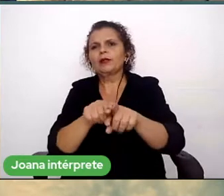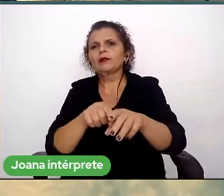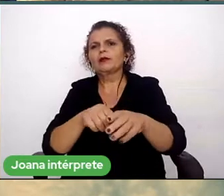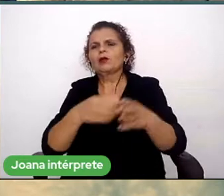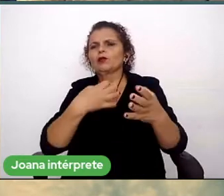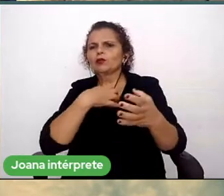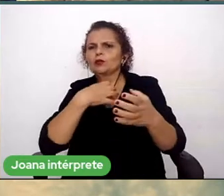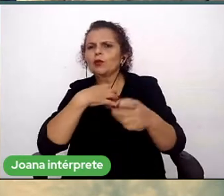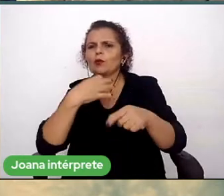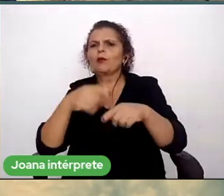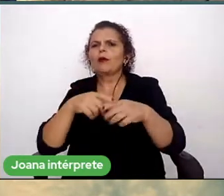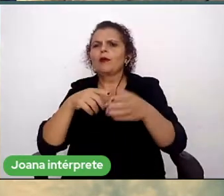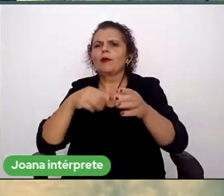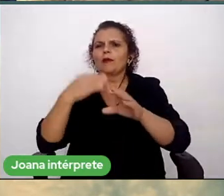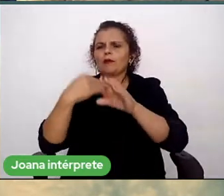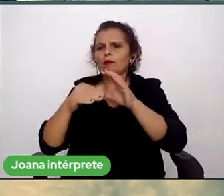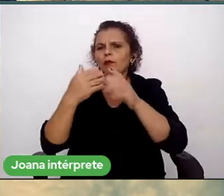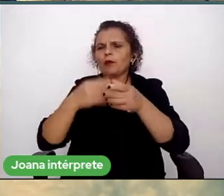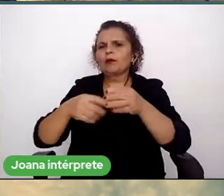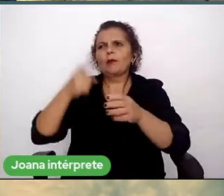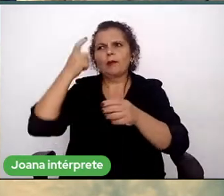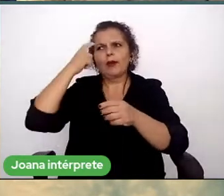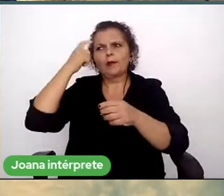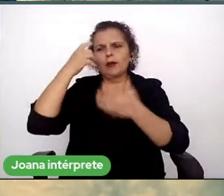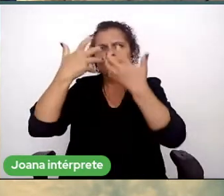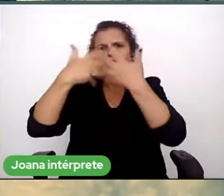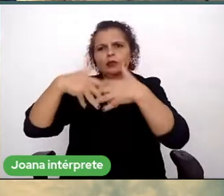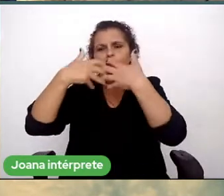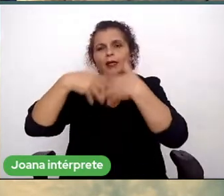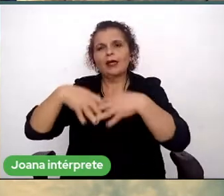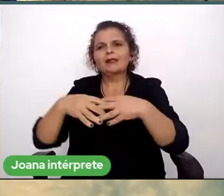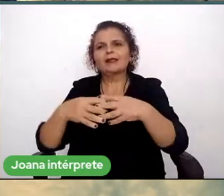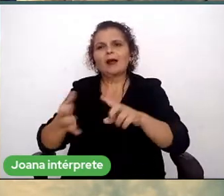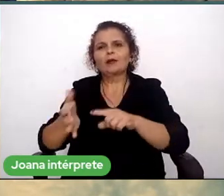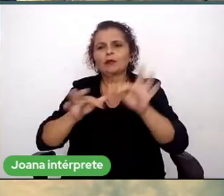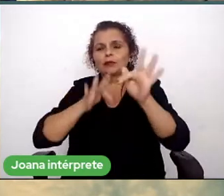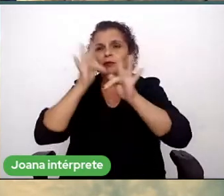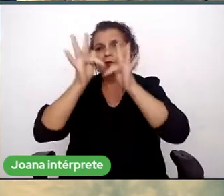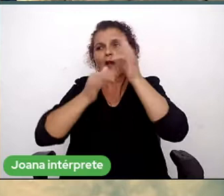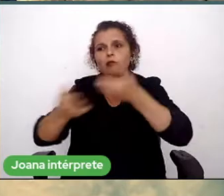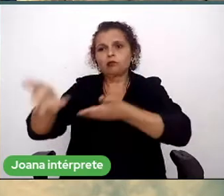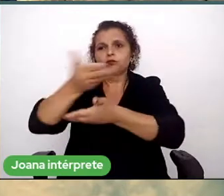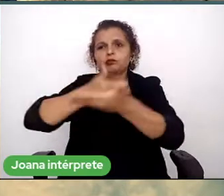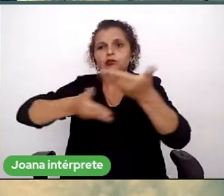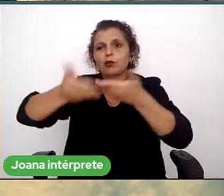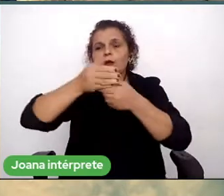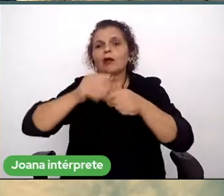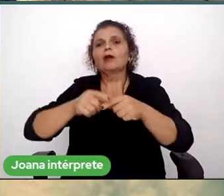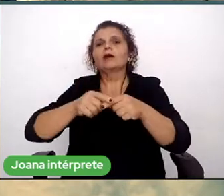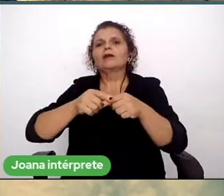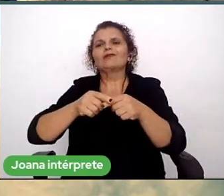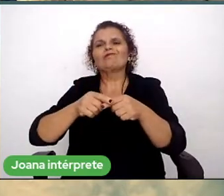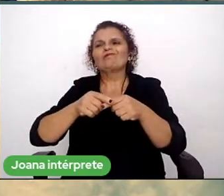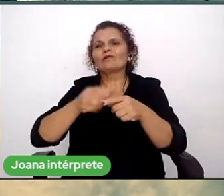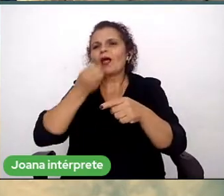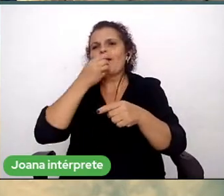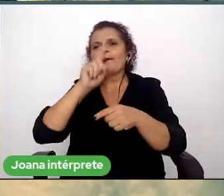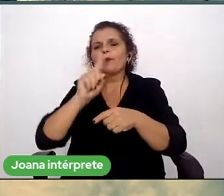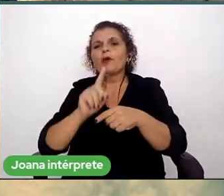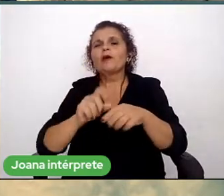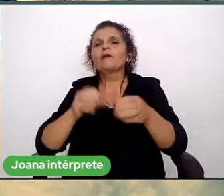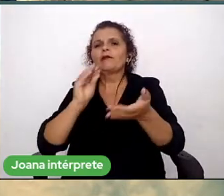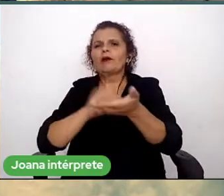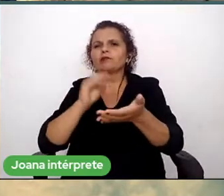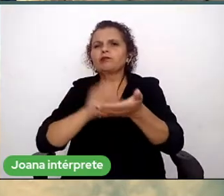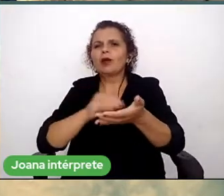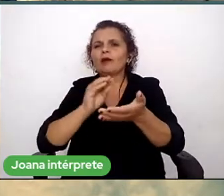forma como a gente passava o nosso pensamento de excelência técnica um para os outros já não era mais suficiente a gente